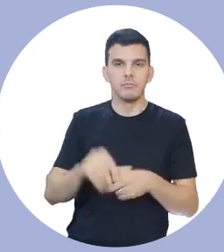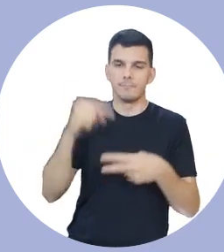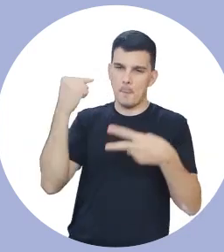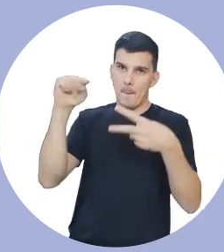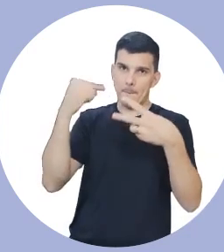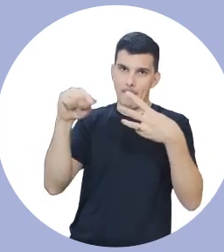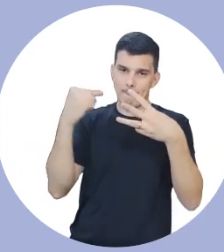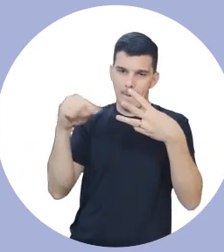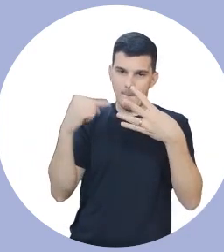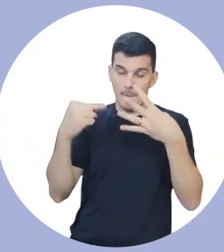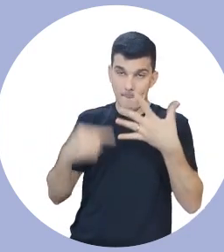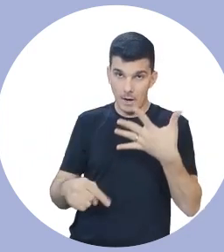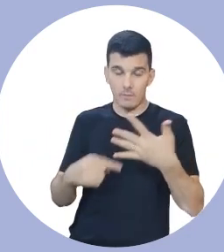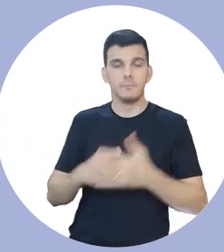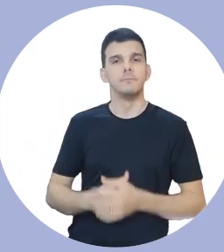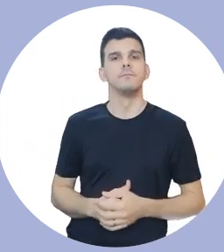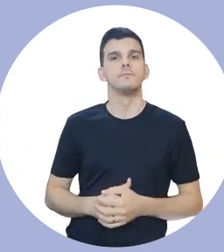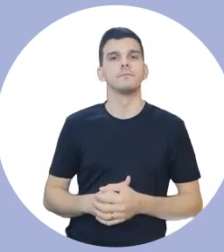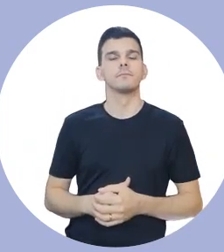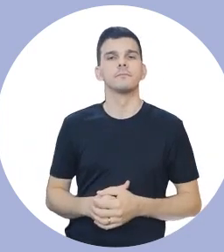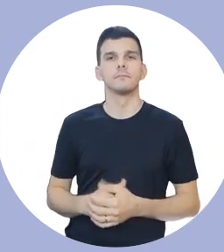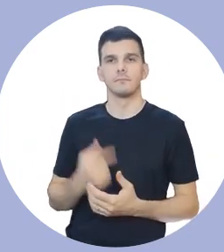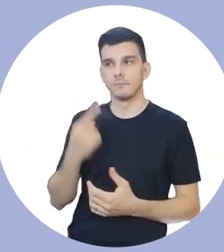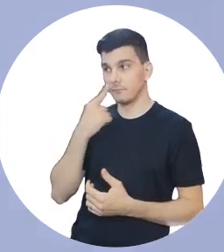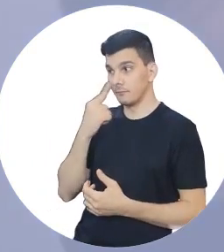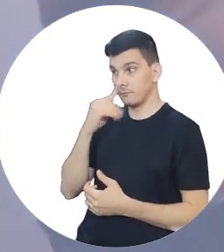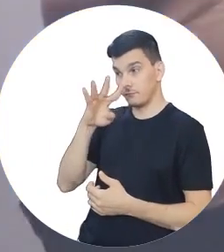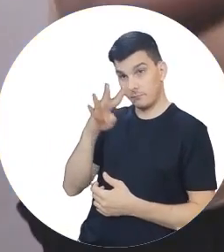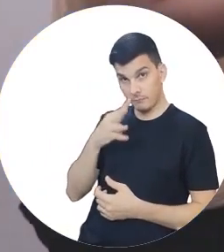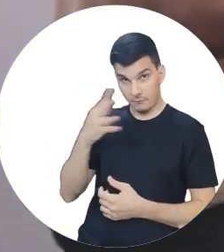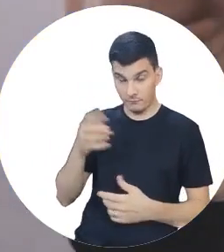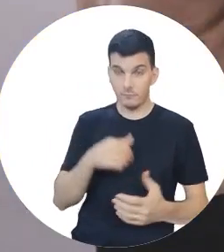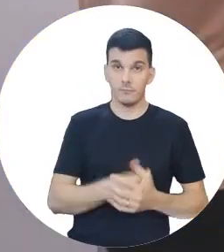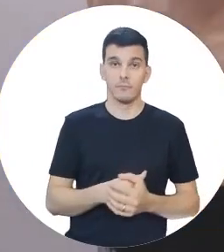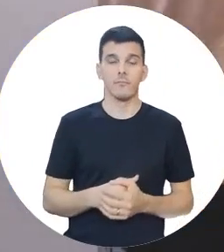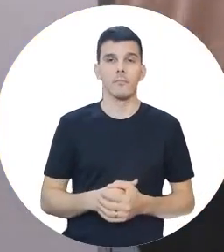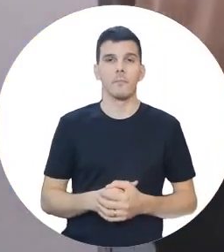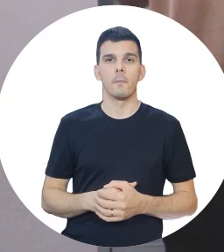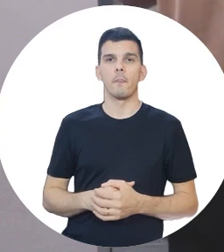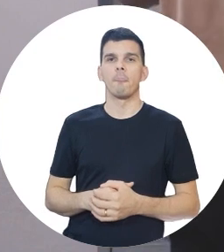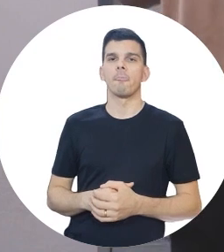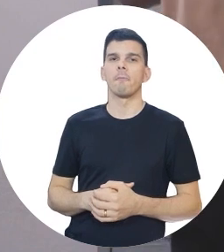HNO2, H2SO4 e H2SO3. Vem aqui no quadro comigo.